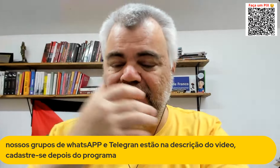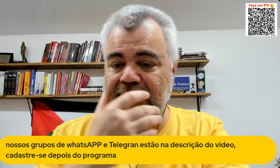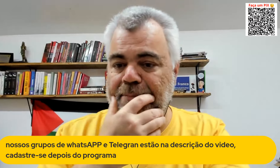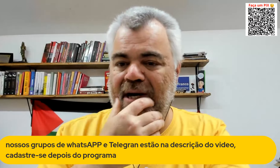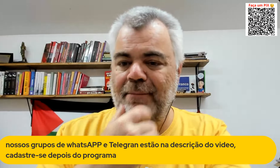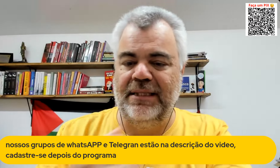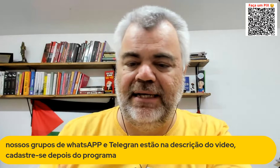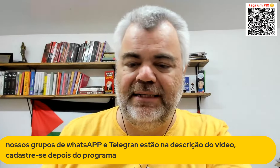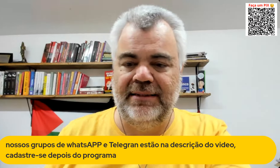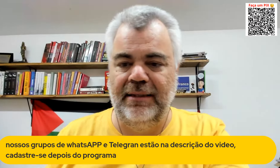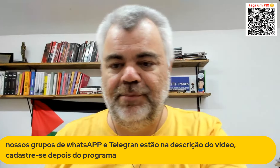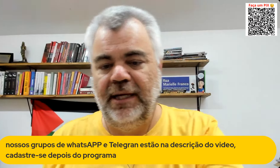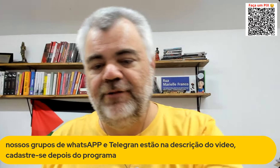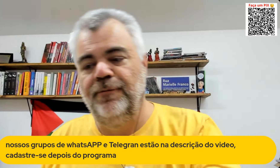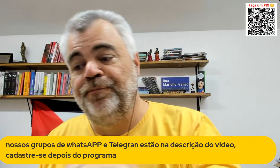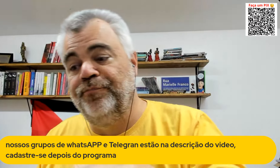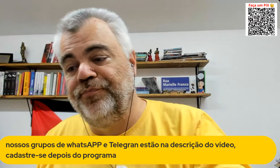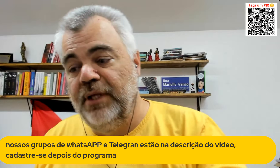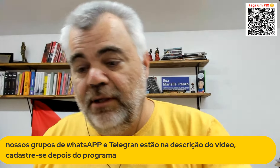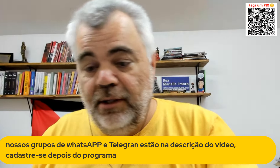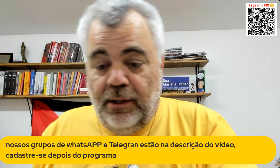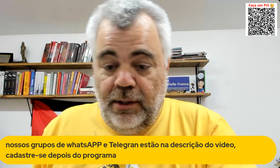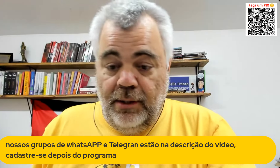uma excrescência parlamentar, esse deputado.